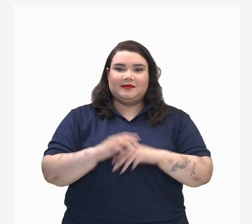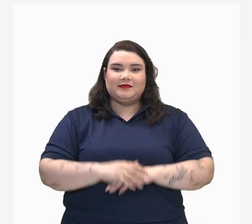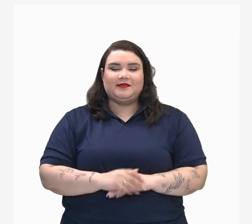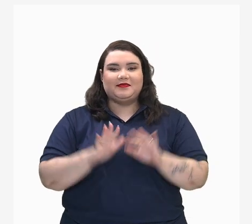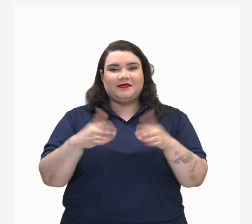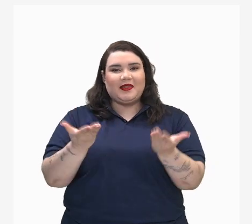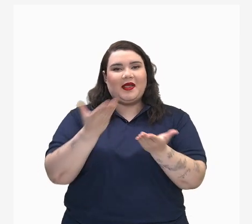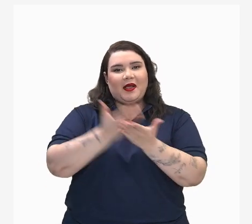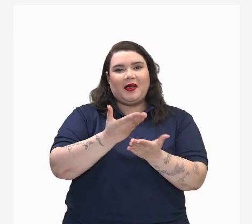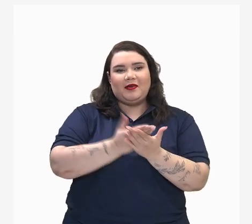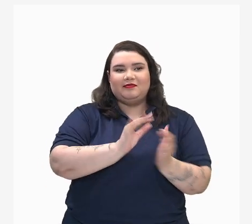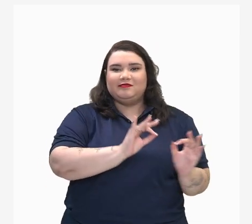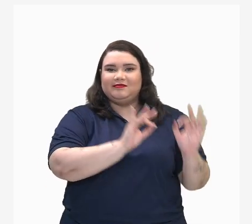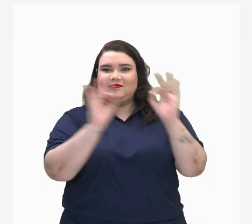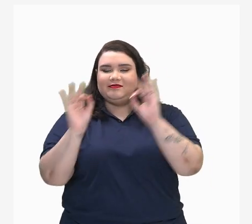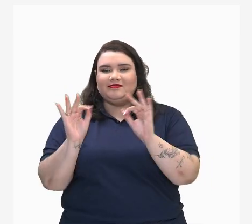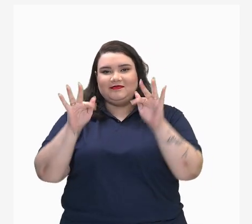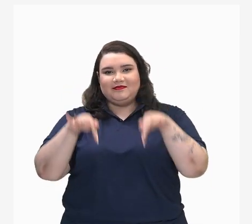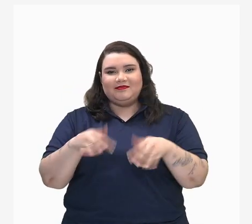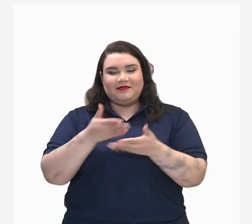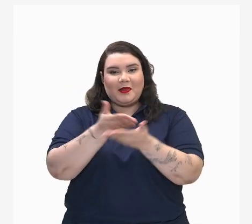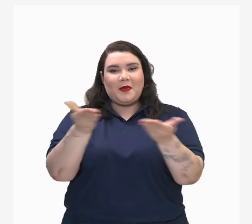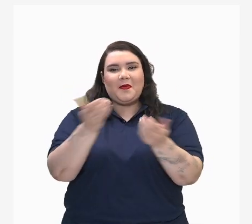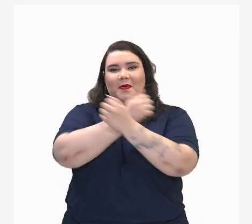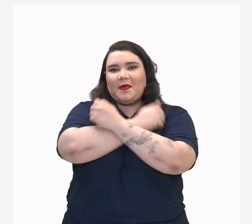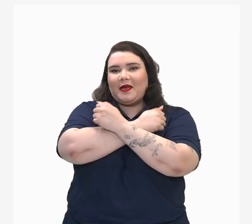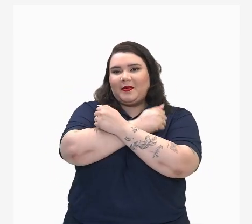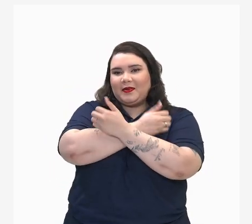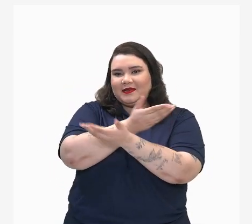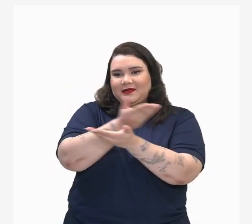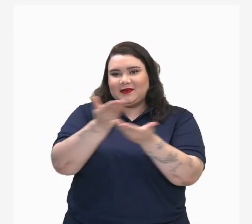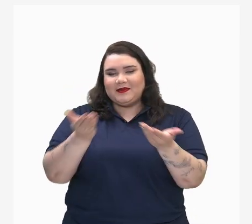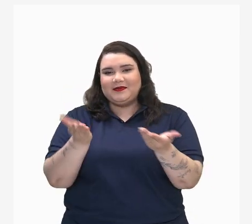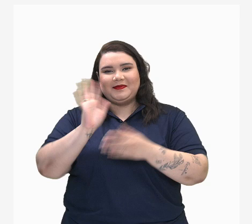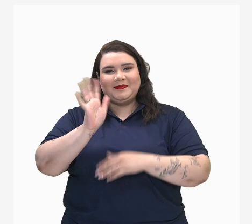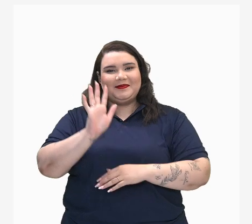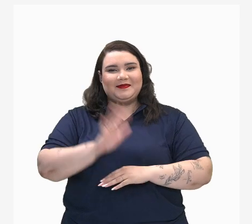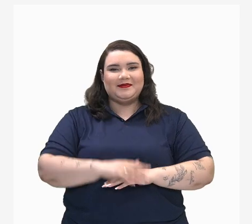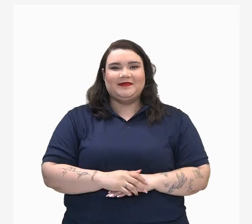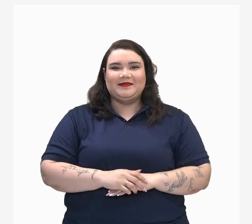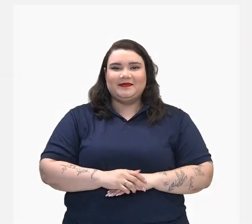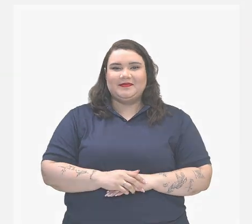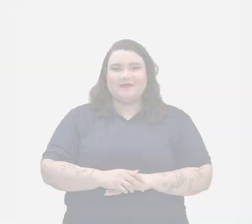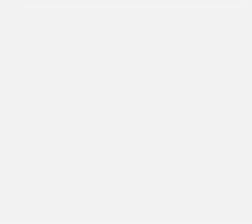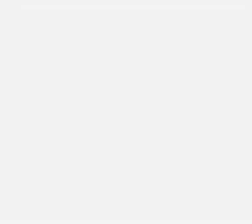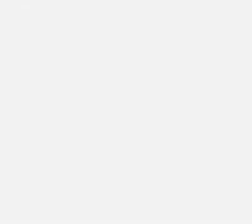ficamos por aqui. Eu deixo um forte abraço a todos e até a próxima.